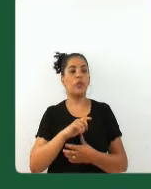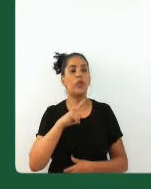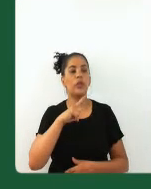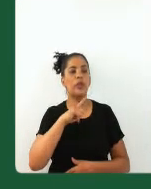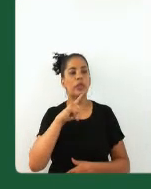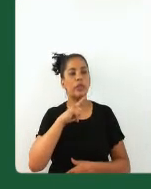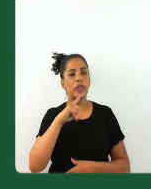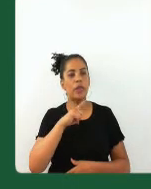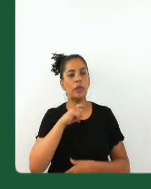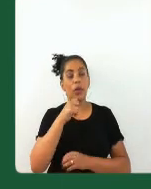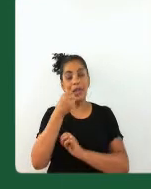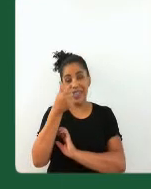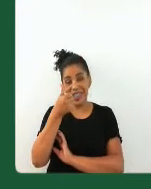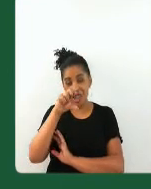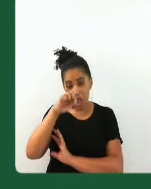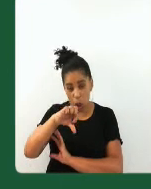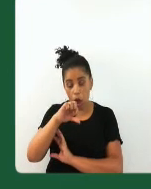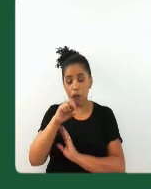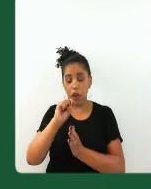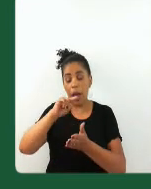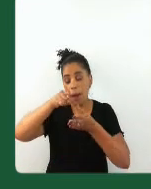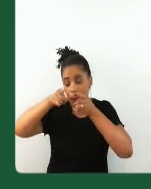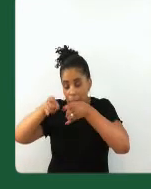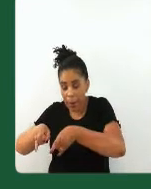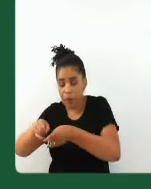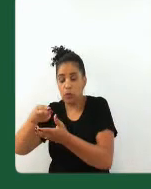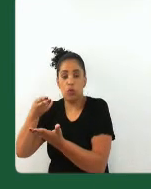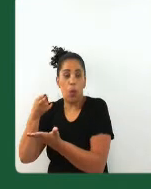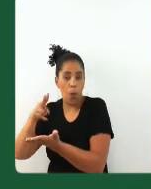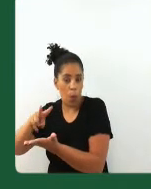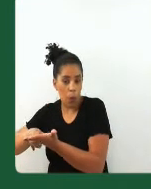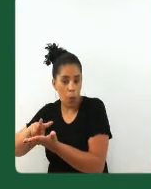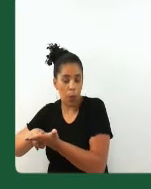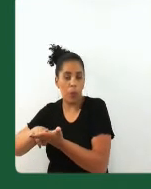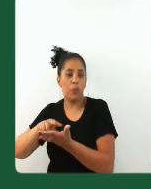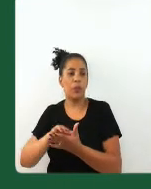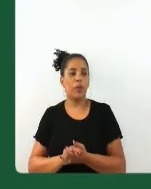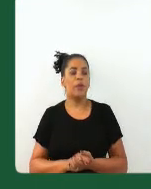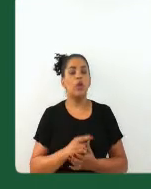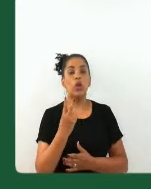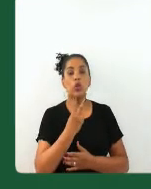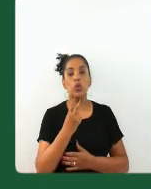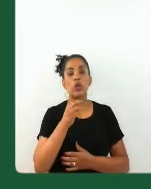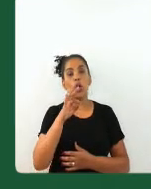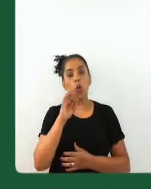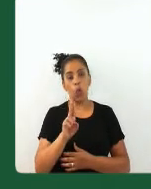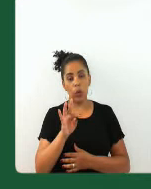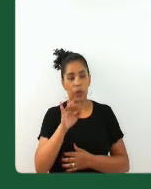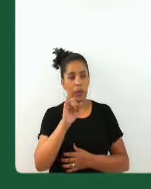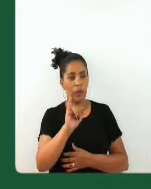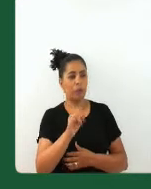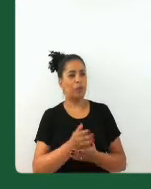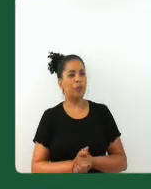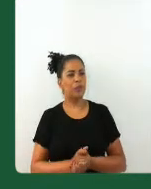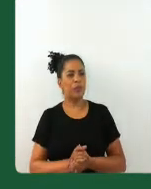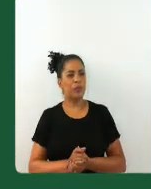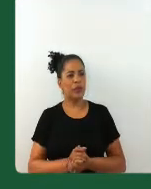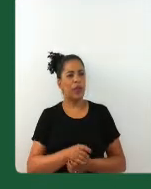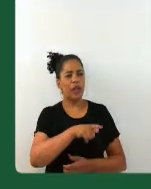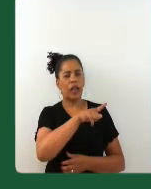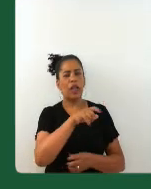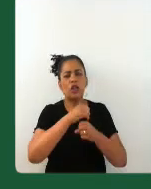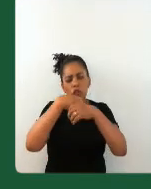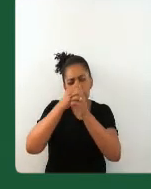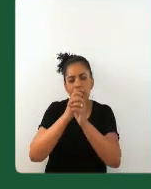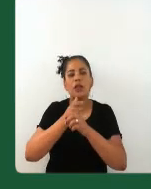sendo 17 de internação e 2 de UTI. A nasofaringoscopia, o nosso nasofibroscópio, à esquerda